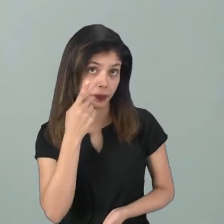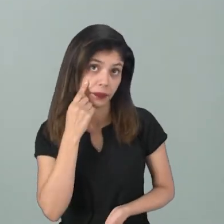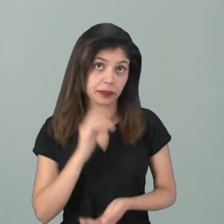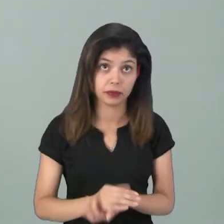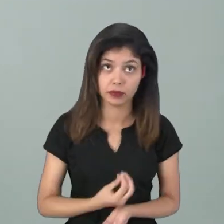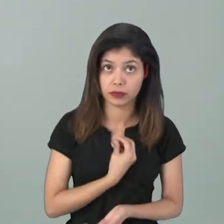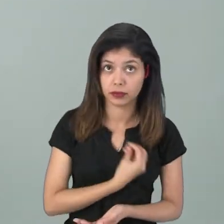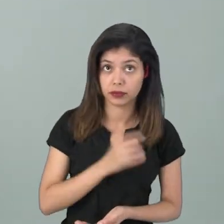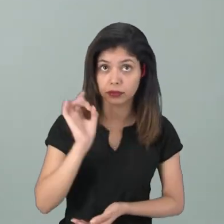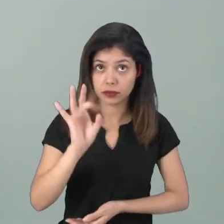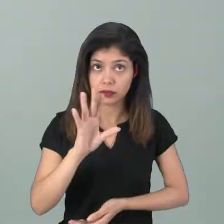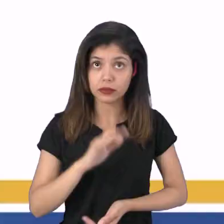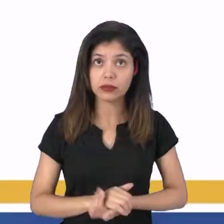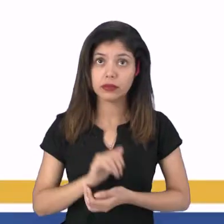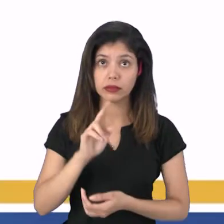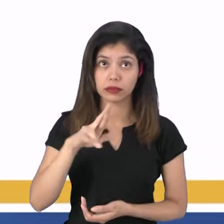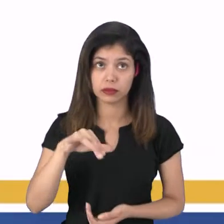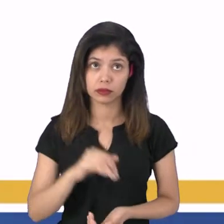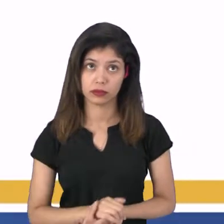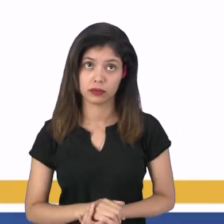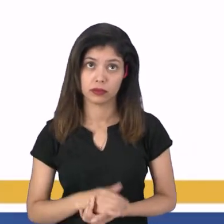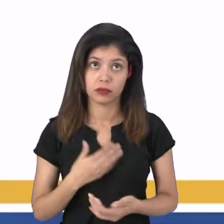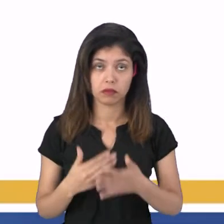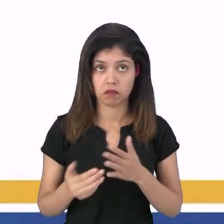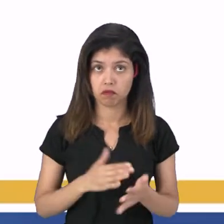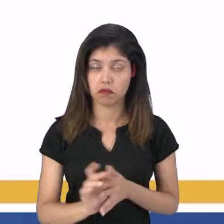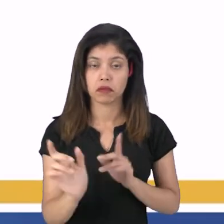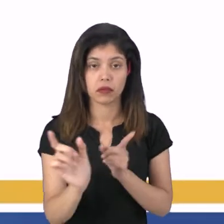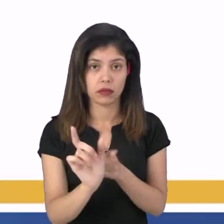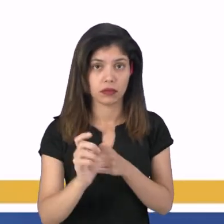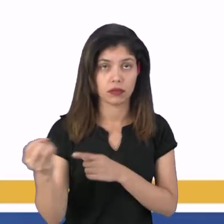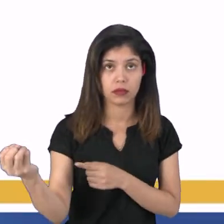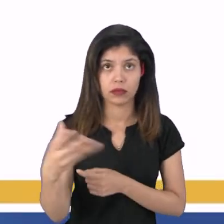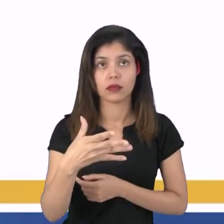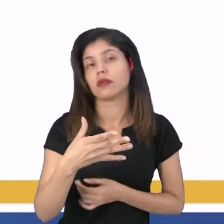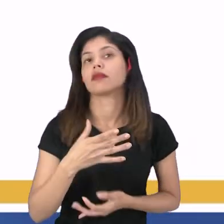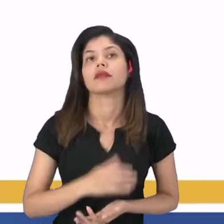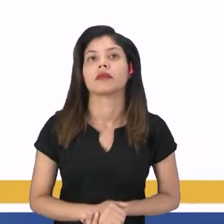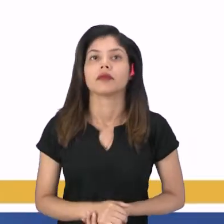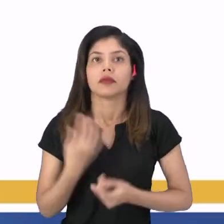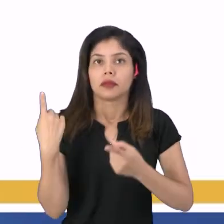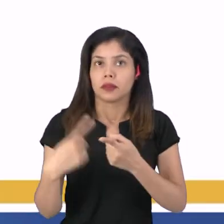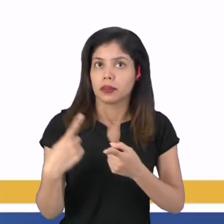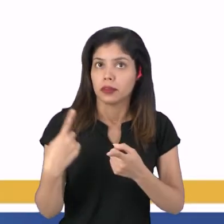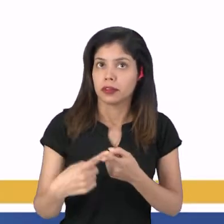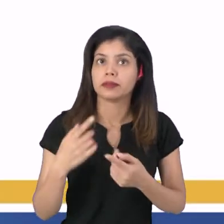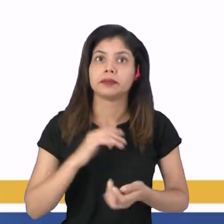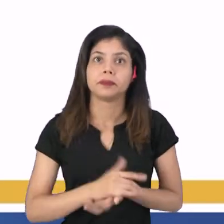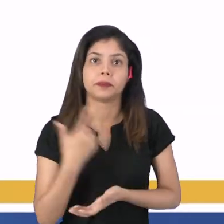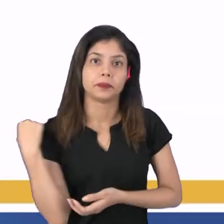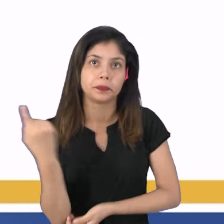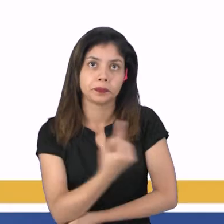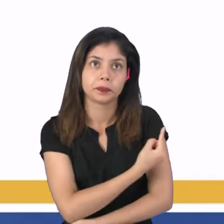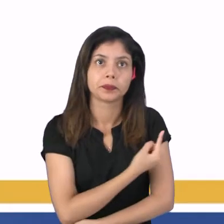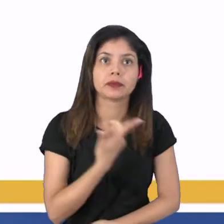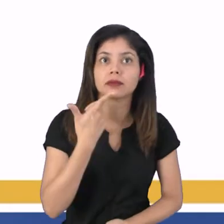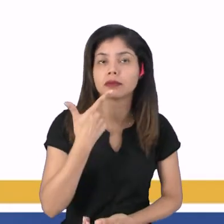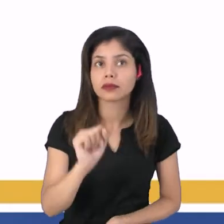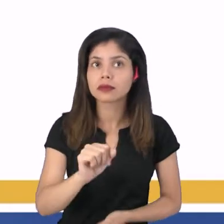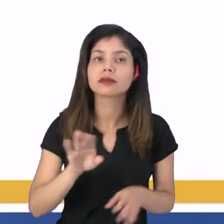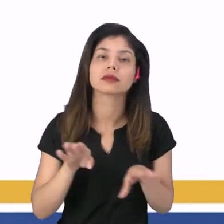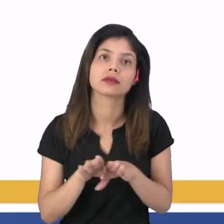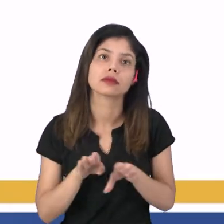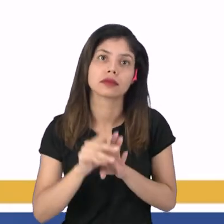Note que a presença de apenas um desses afixos é suficiente para formar uma nova palavra, pois em nossa língua existem